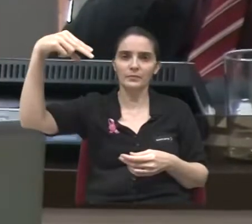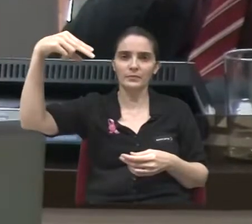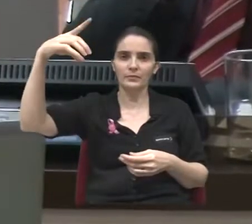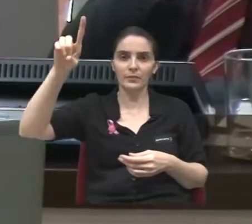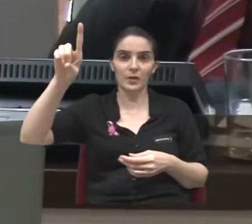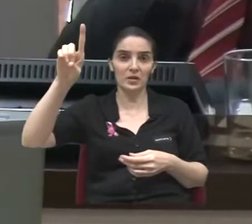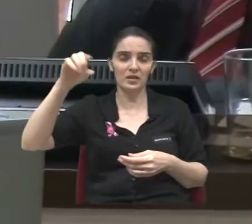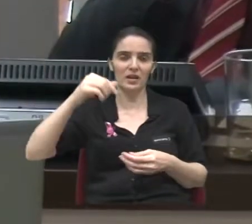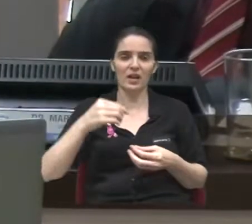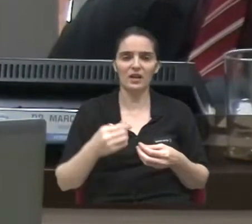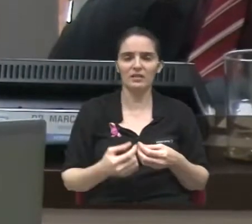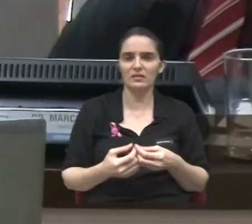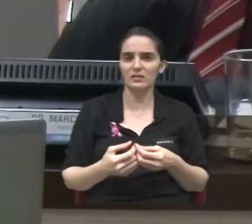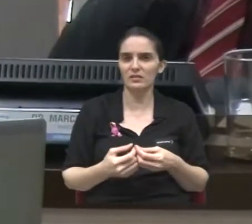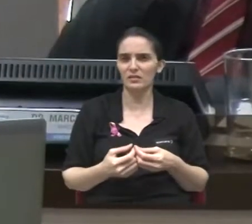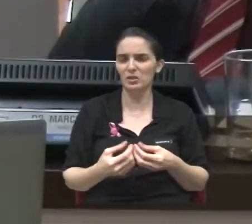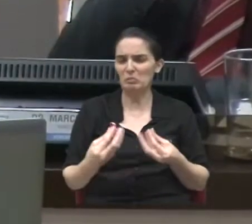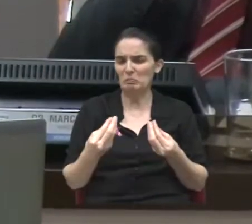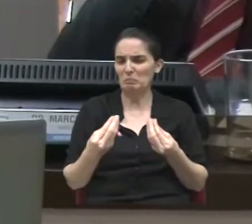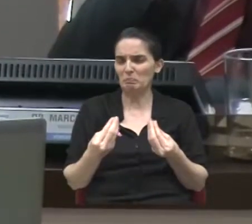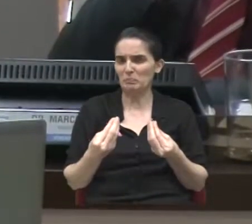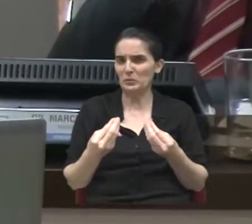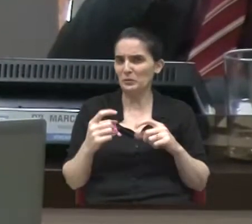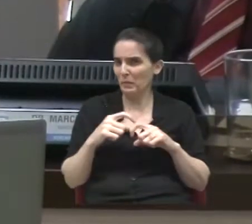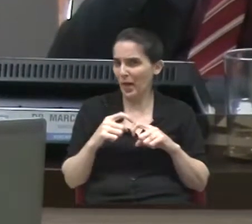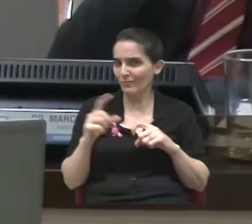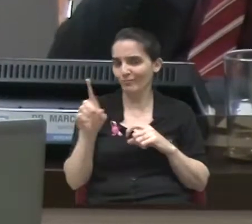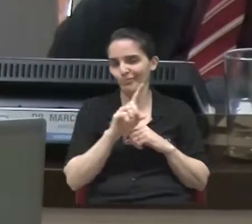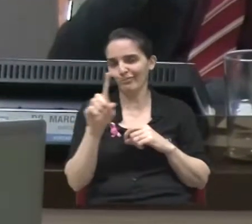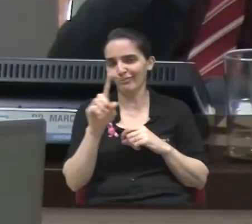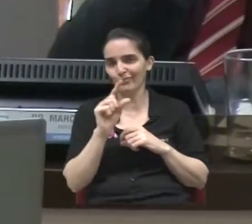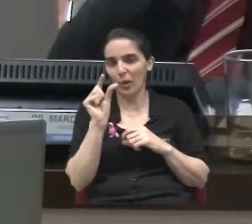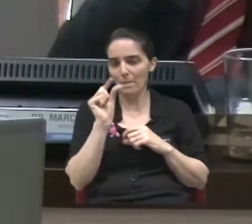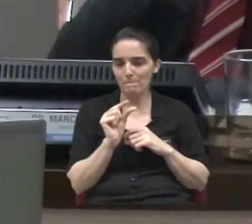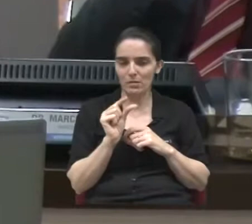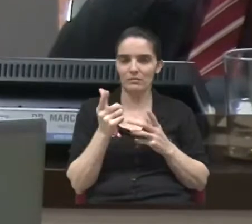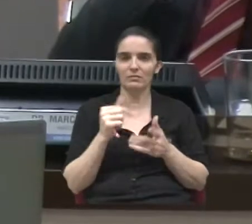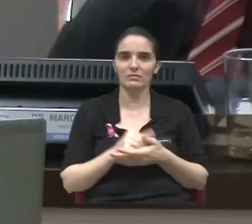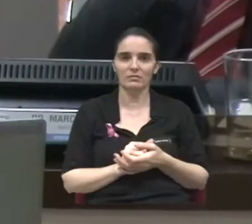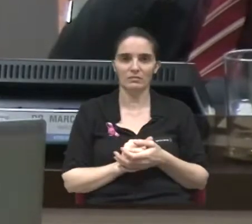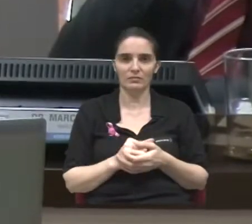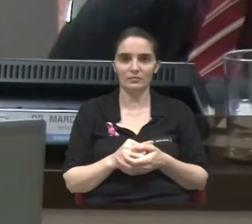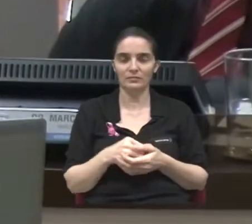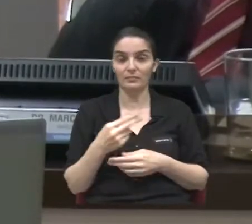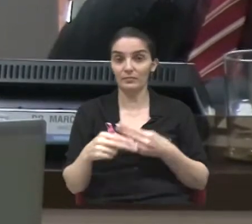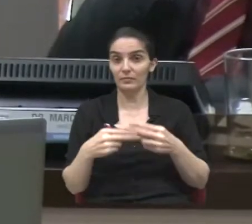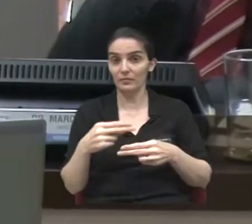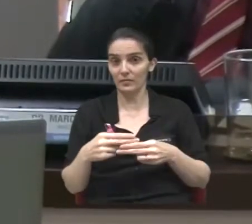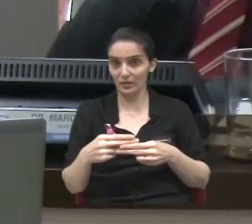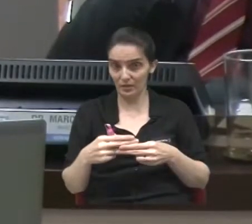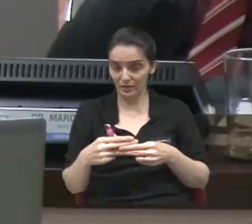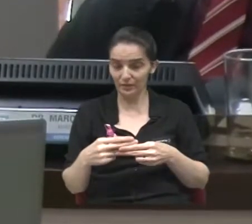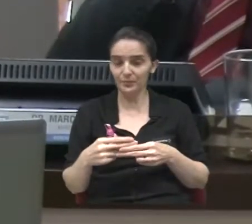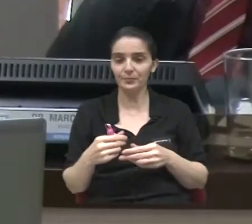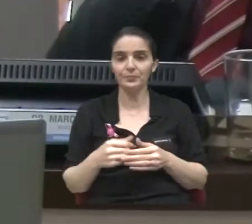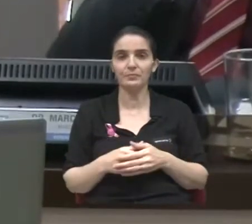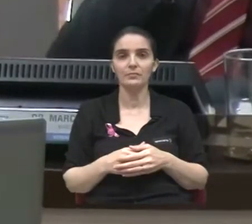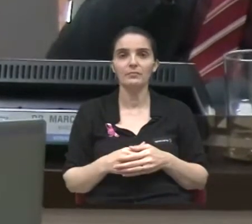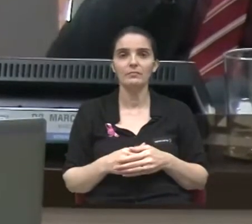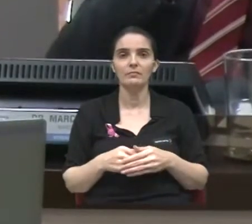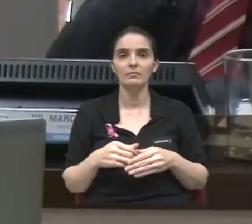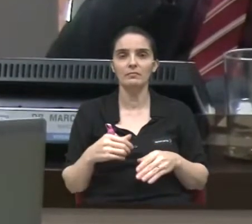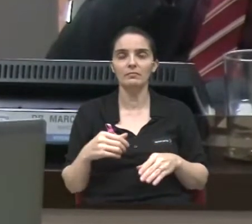dúvidas nisso. Então, essas vagas vão ser oferecidas, tanto que as vagas residuais do programa Mais Médico, dos